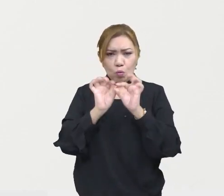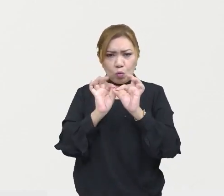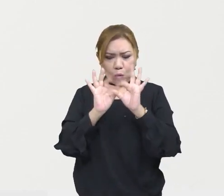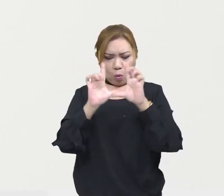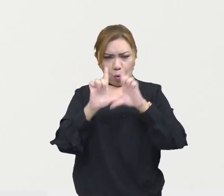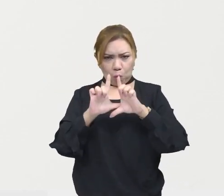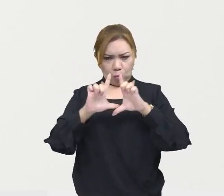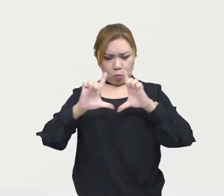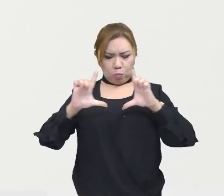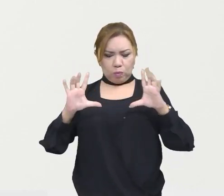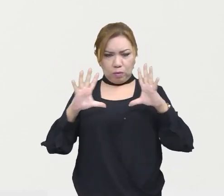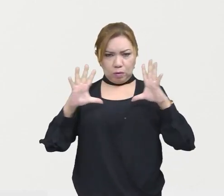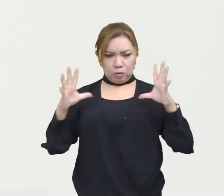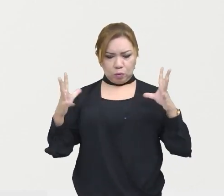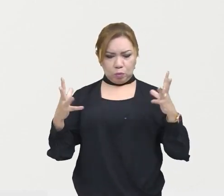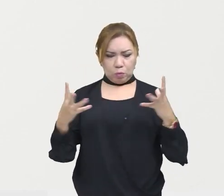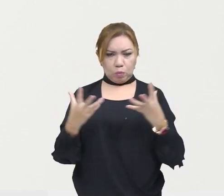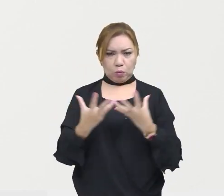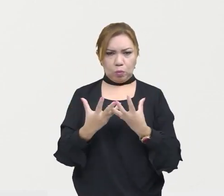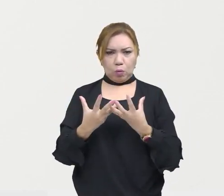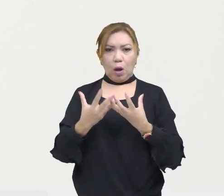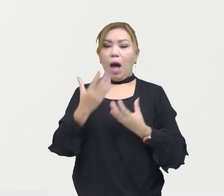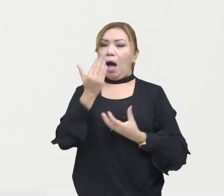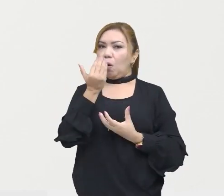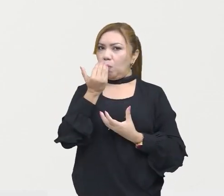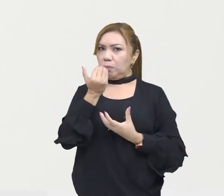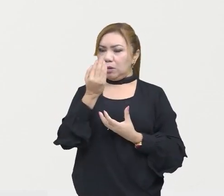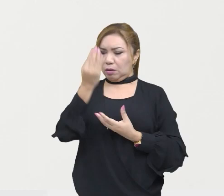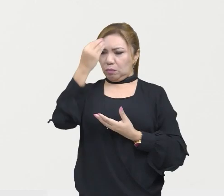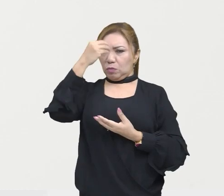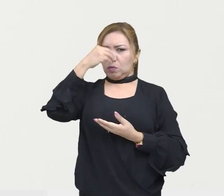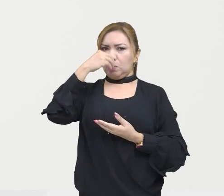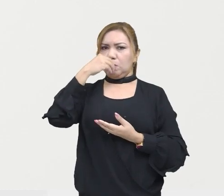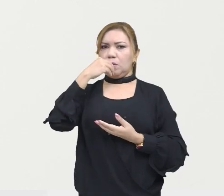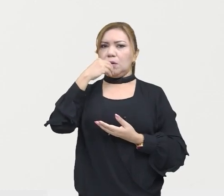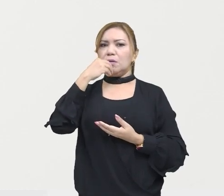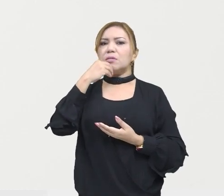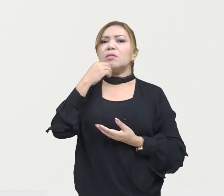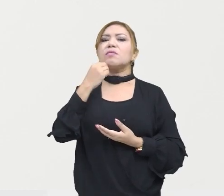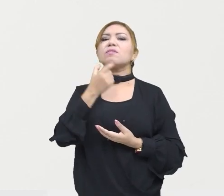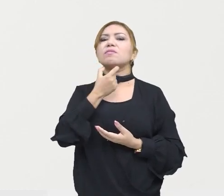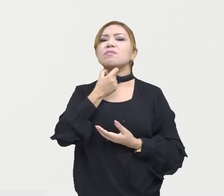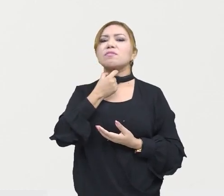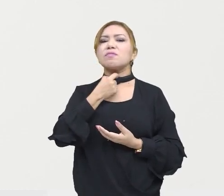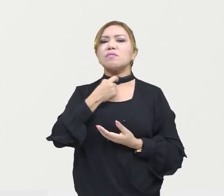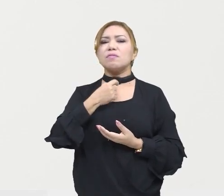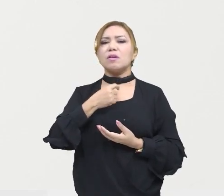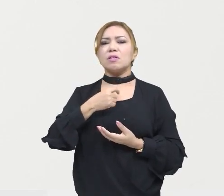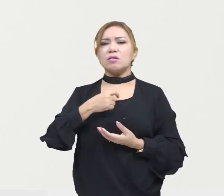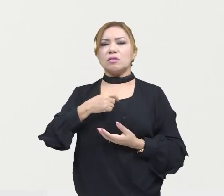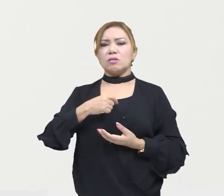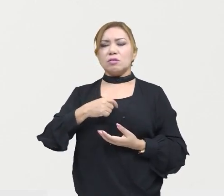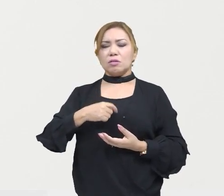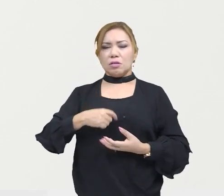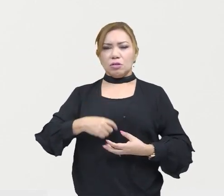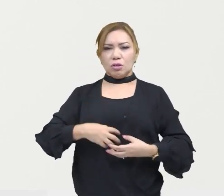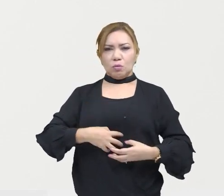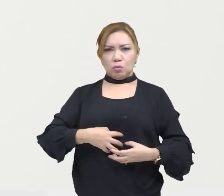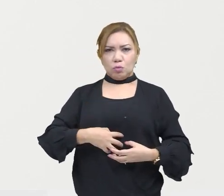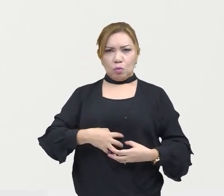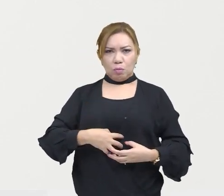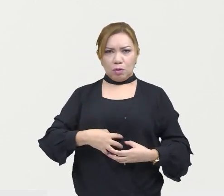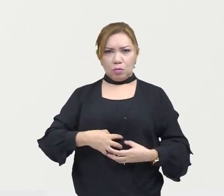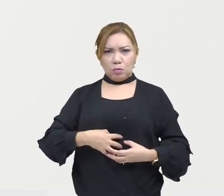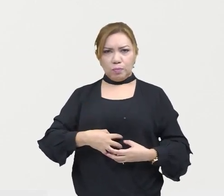vai nessa direção. Ele começa na boca, passa pela faringe até chegar ao estômago e, por último,